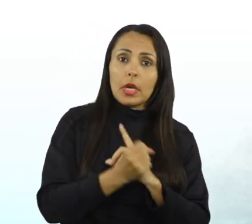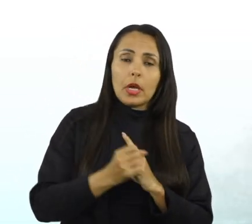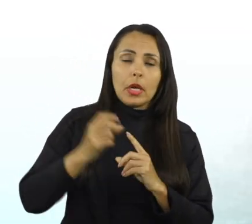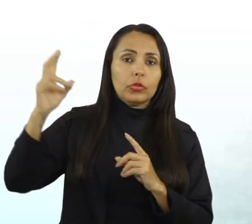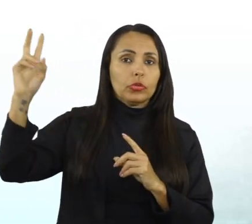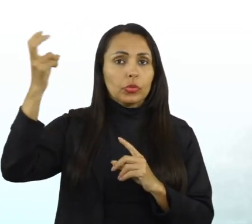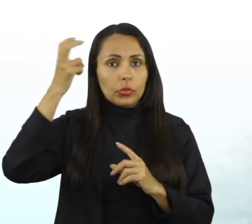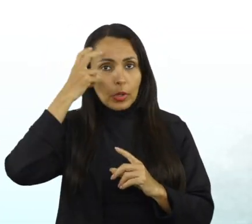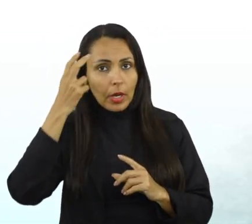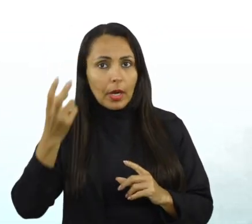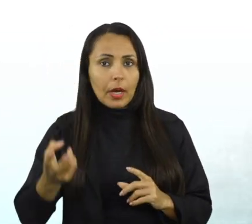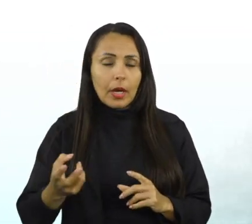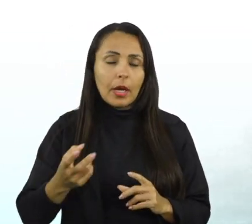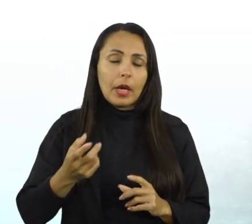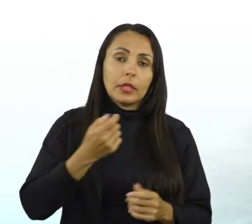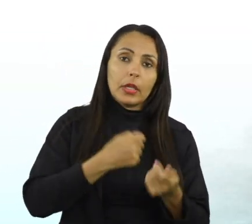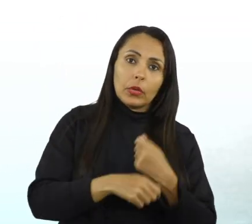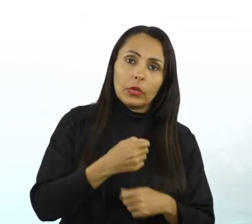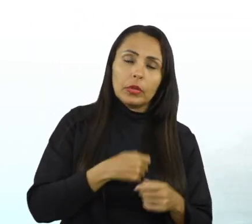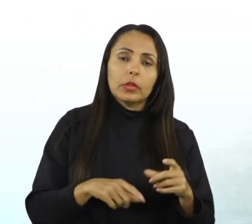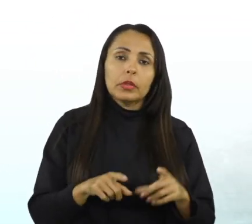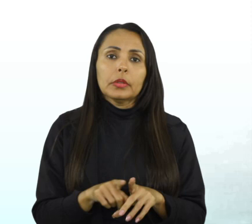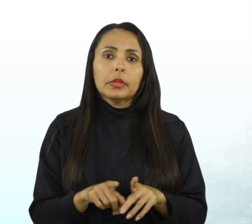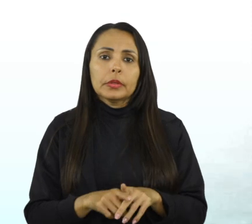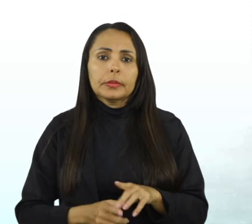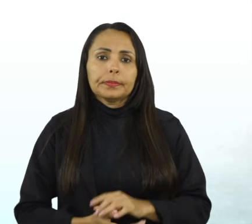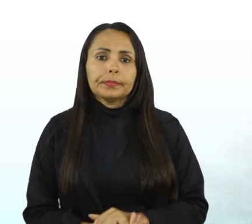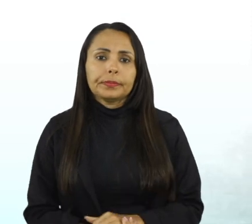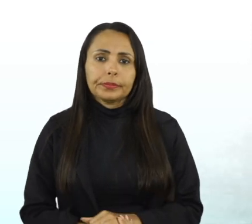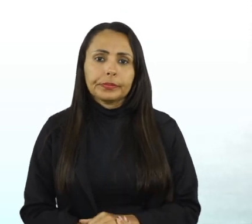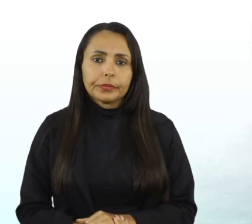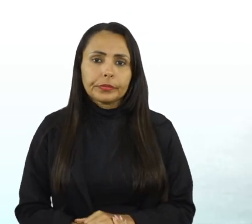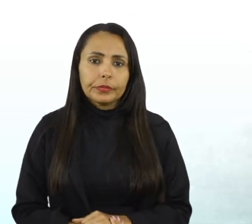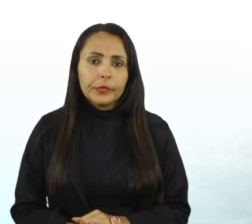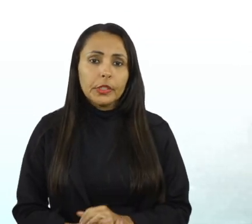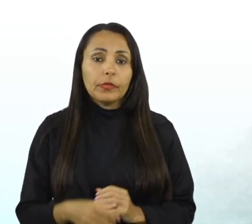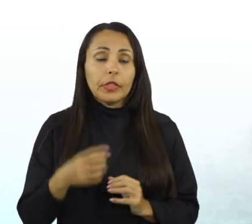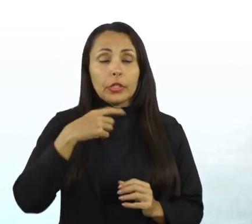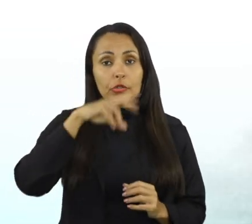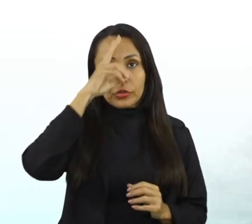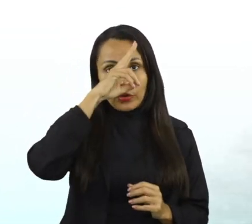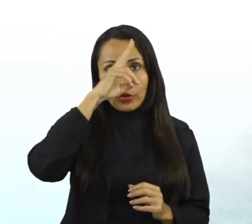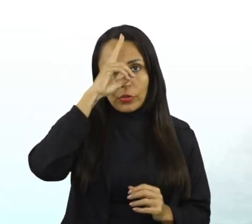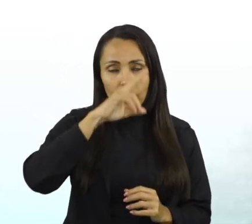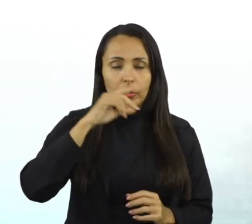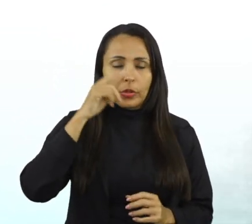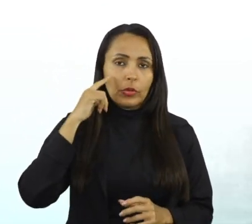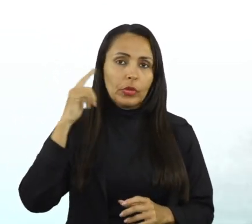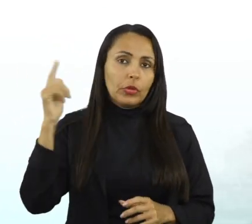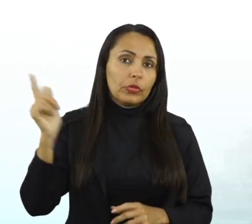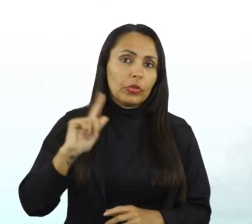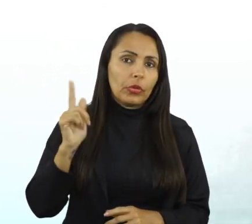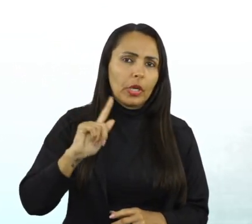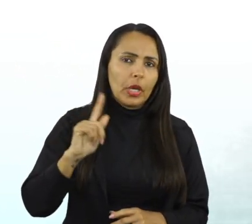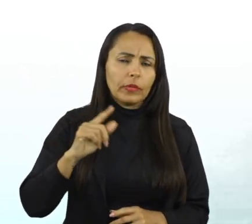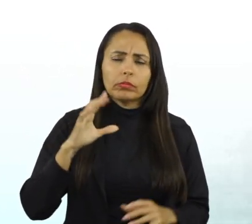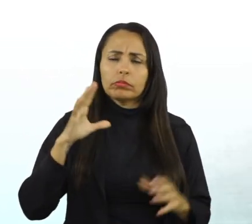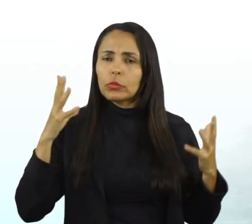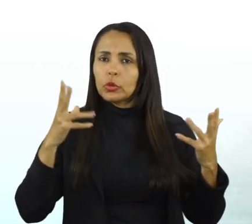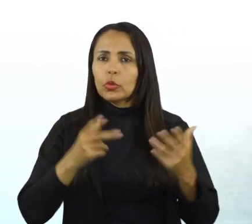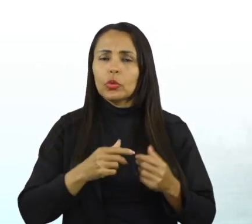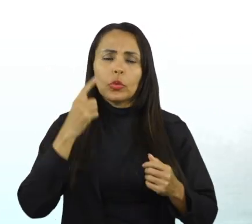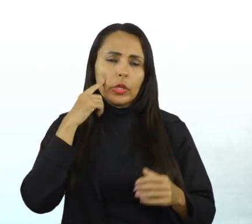culturais, econômicos também. Aí vem nos aspectos históricos, geográficos, tudo isso interfere no